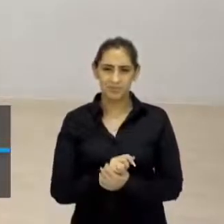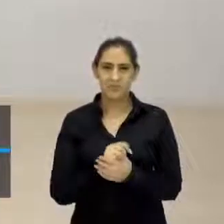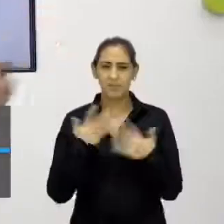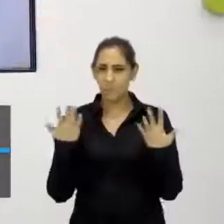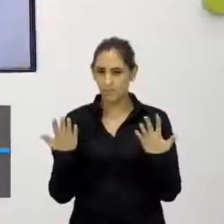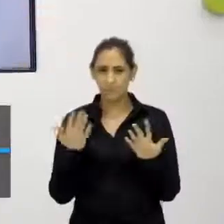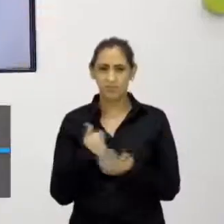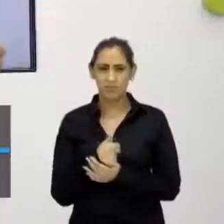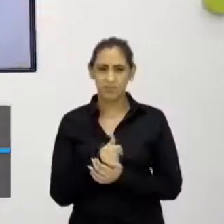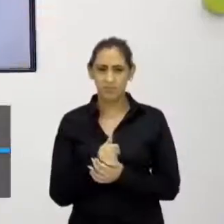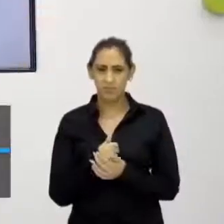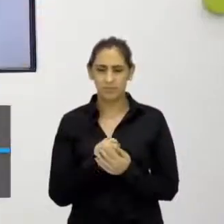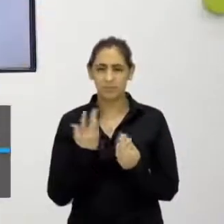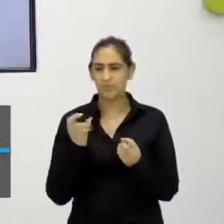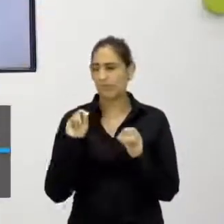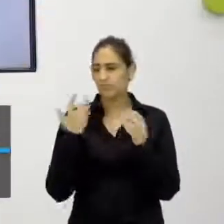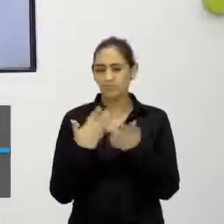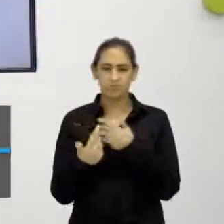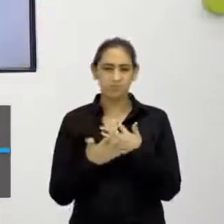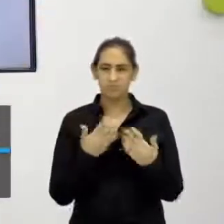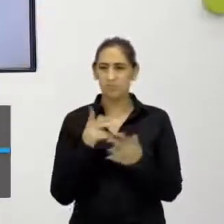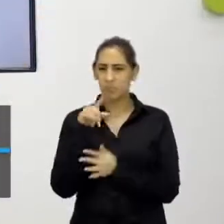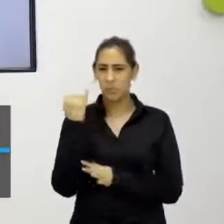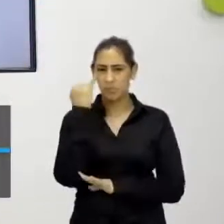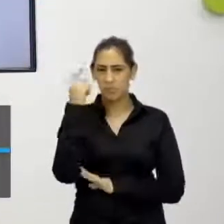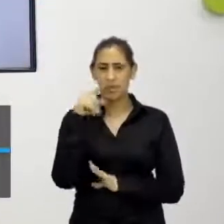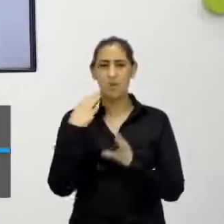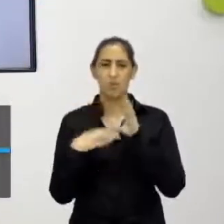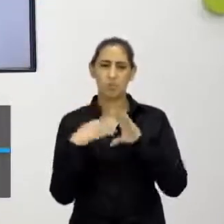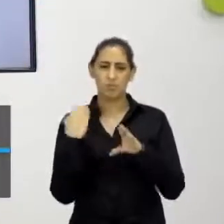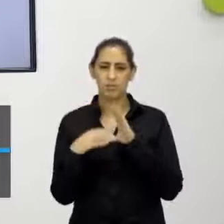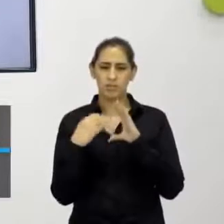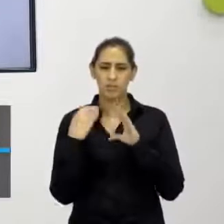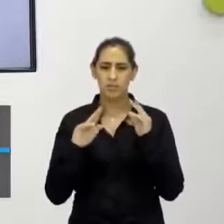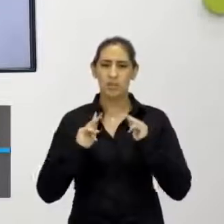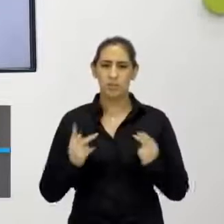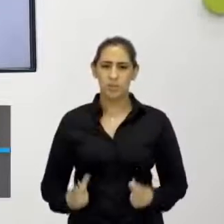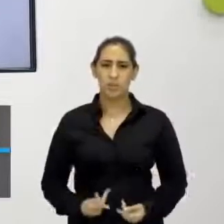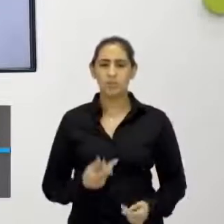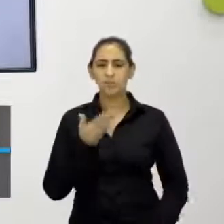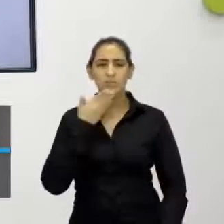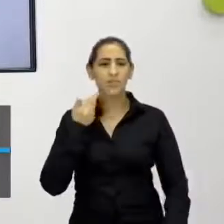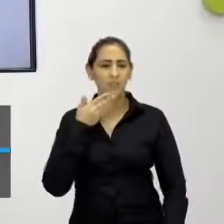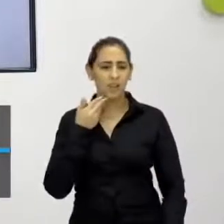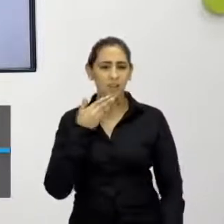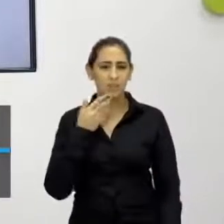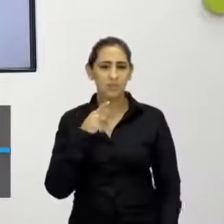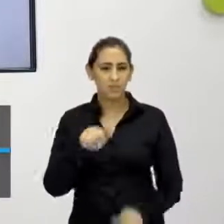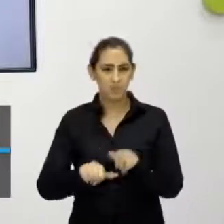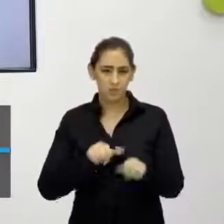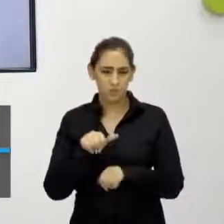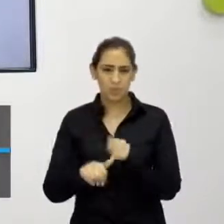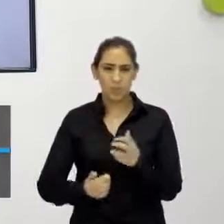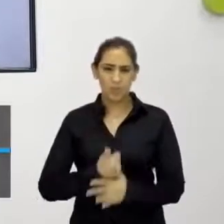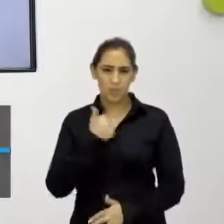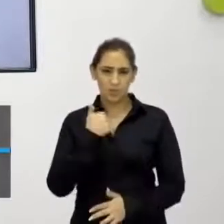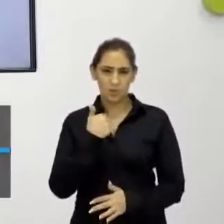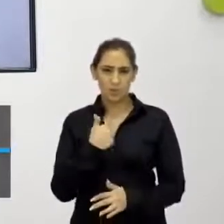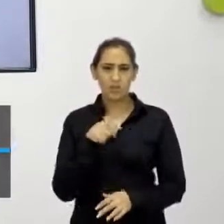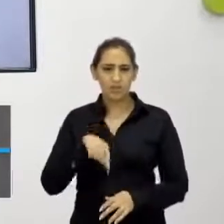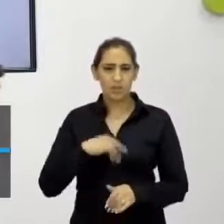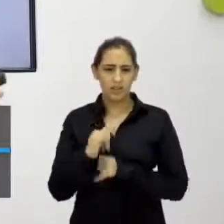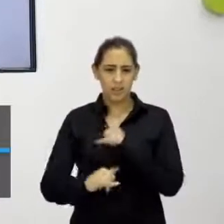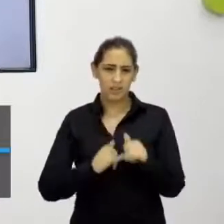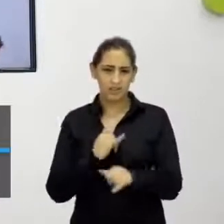Ou seja, fazendo essa palhaçada aqui, o que importa é o seguinte, a comunicação humana tem que ser facilitada e você tem que tornar acessível. E aqui na